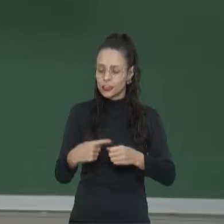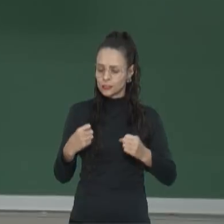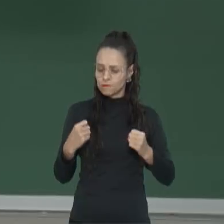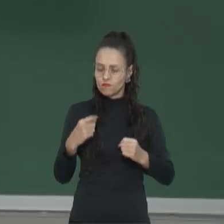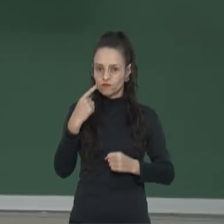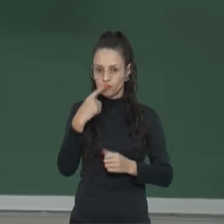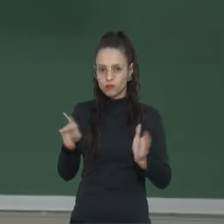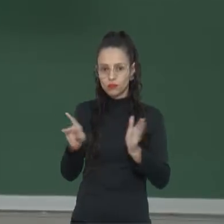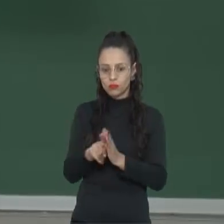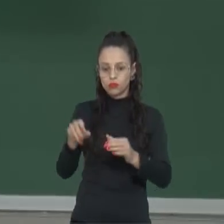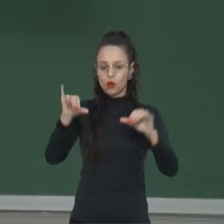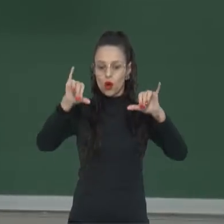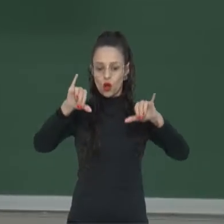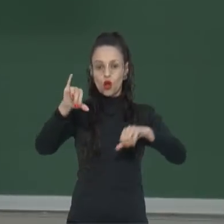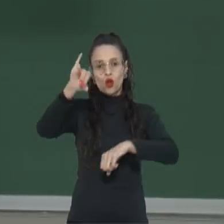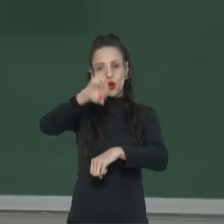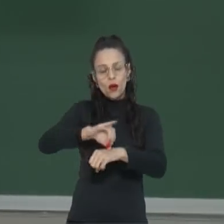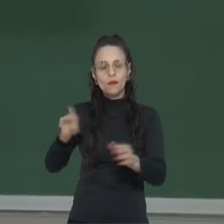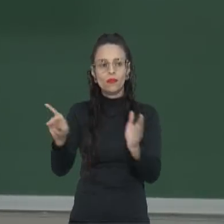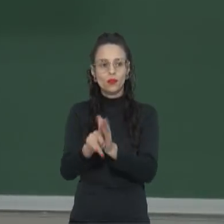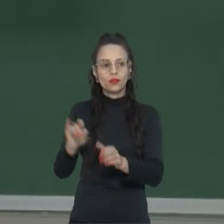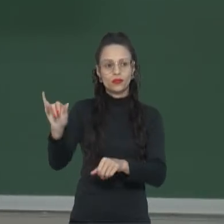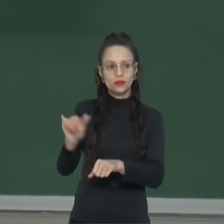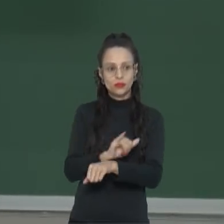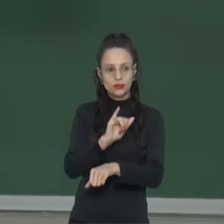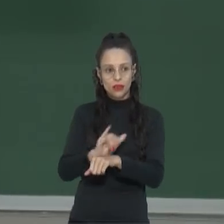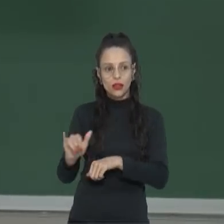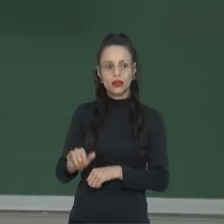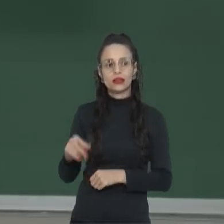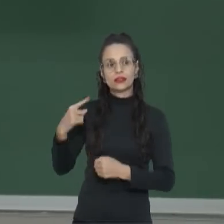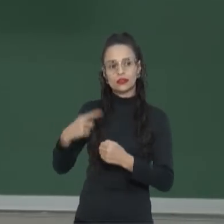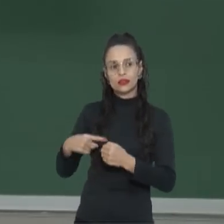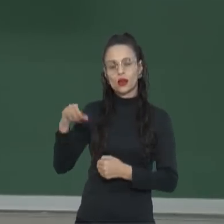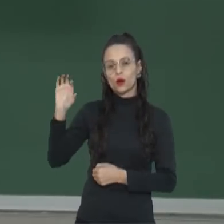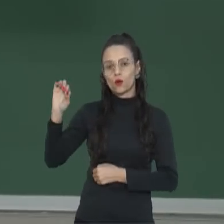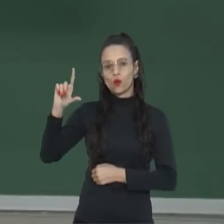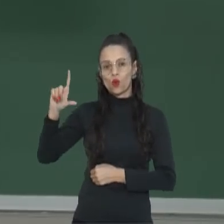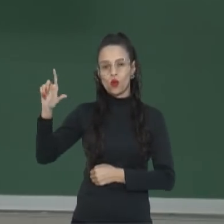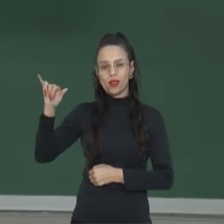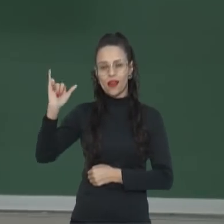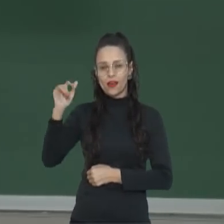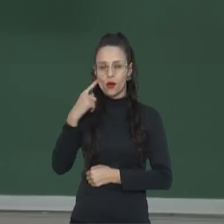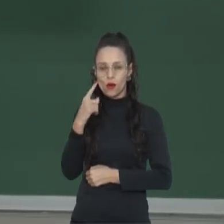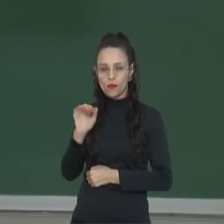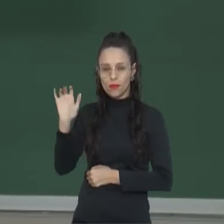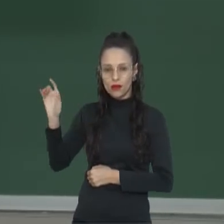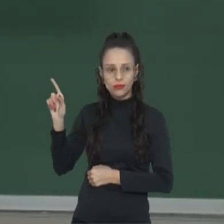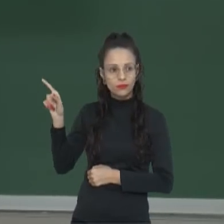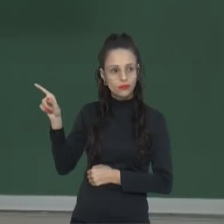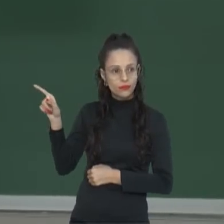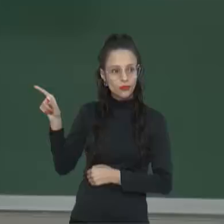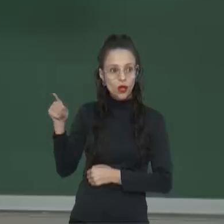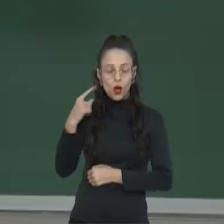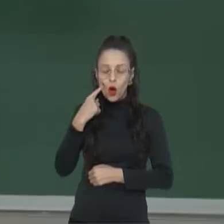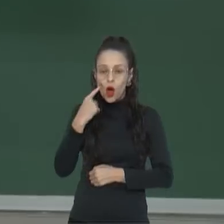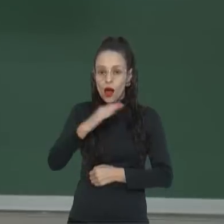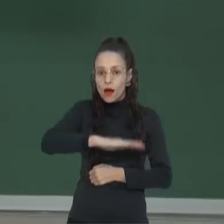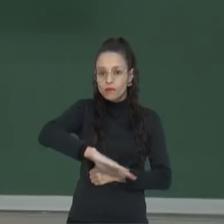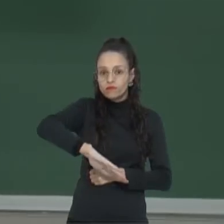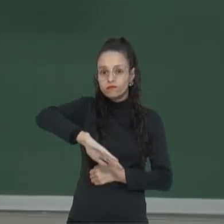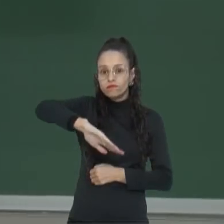ponto estratégico. É a cidade de Olhai-Itaitambo que nós estamos falando. Olhe só o tamanho dessa